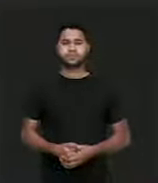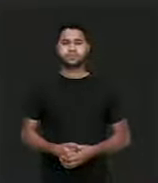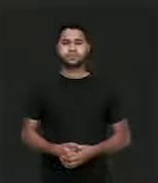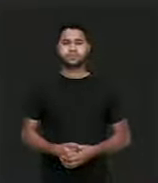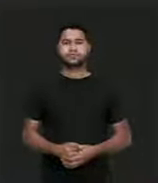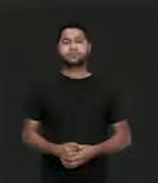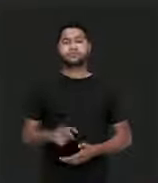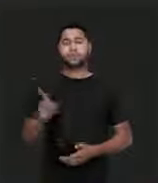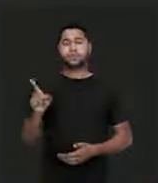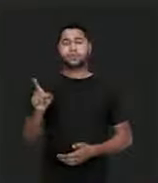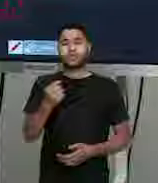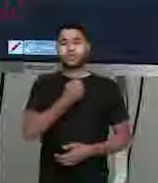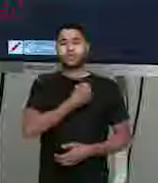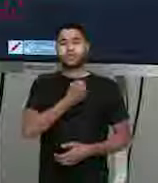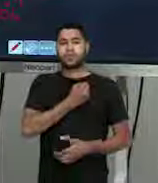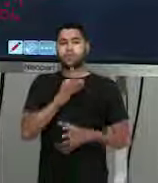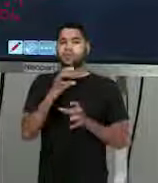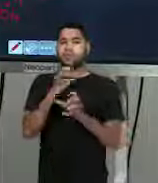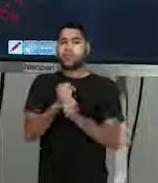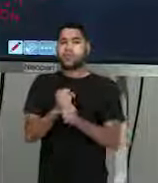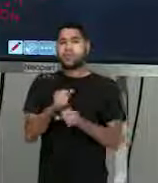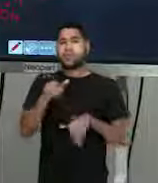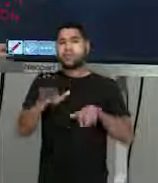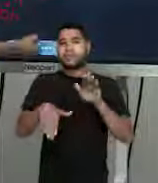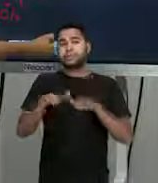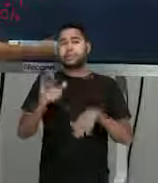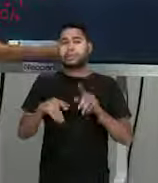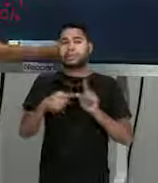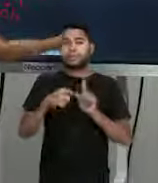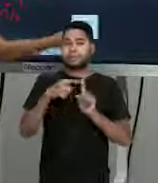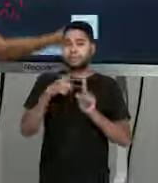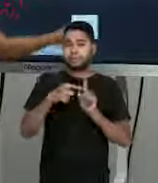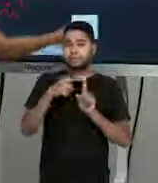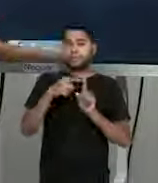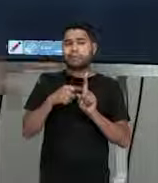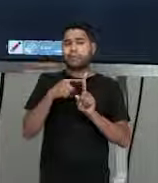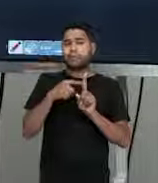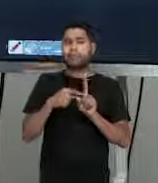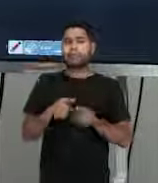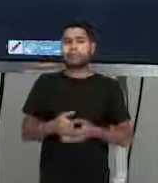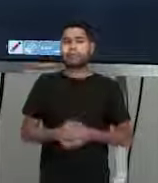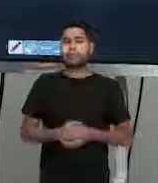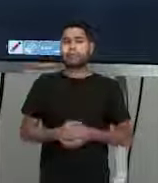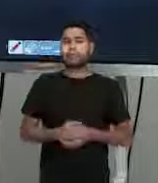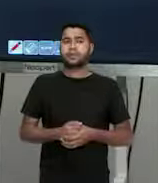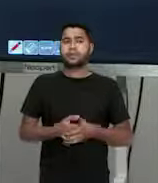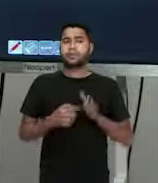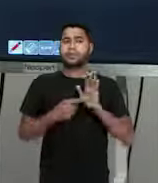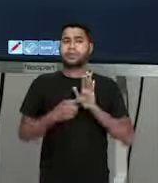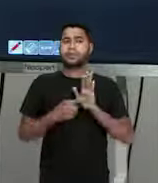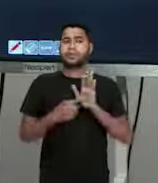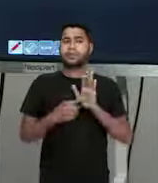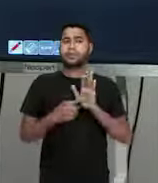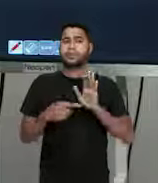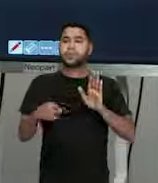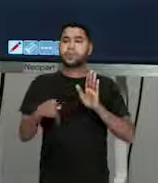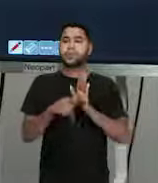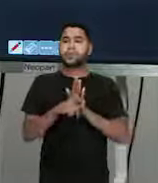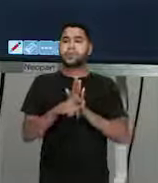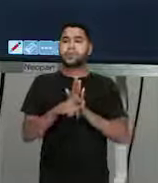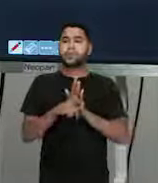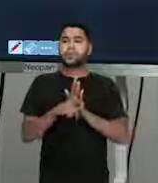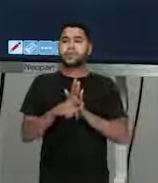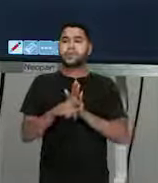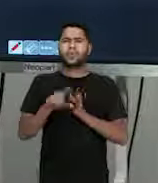Esse é o valor. Em geral, as máquinas térmicas, elas apresentam rendimento